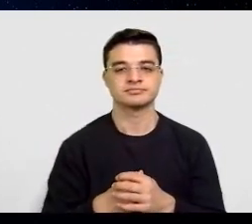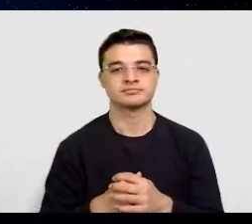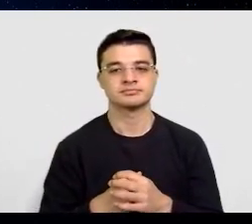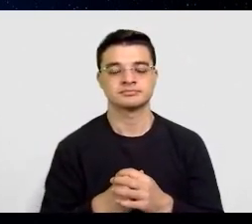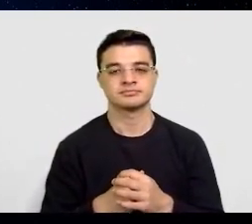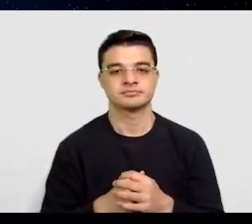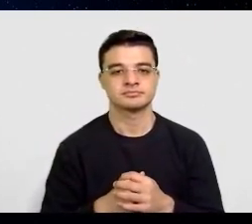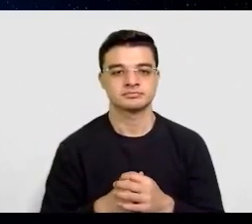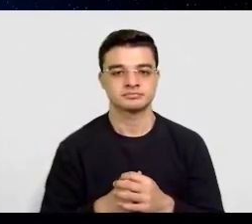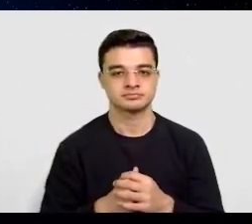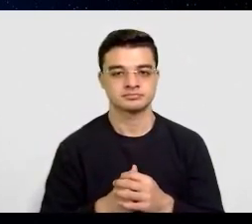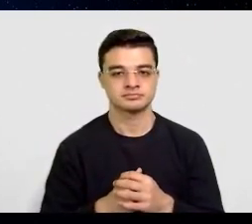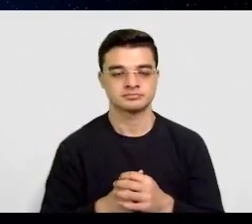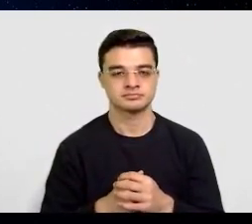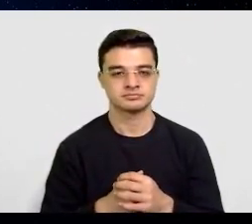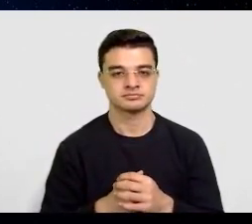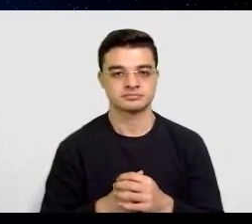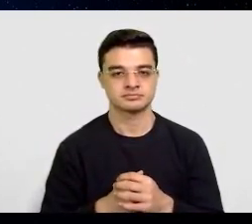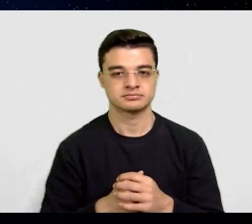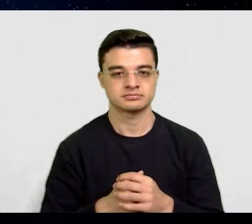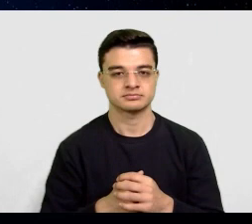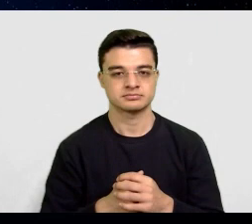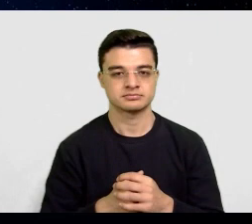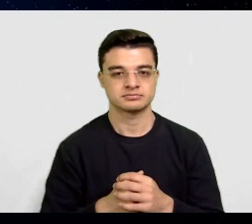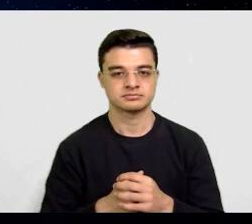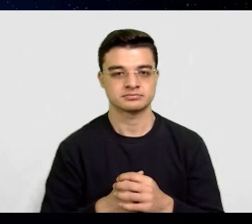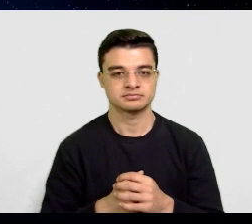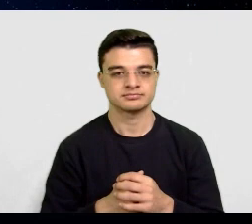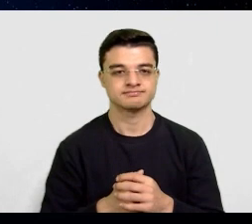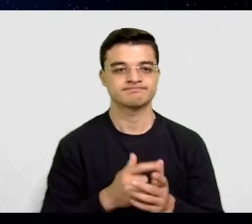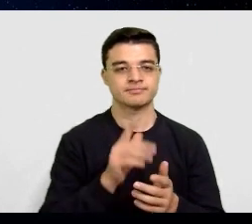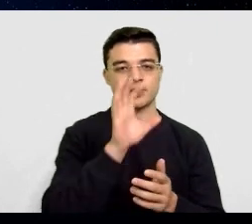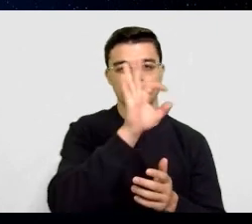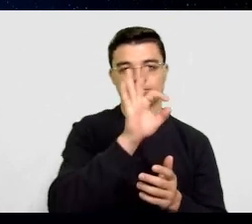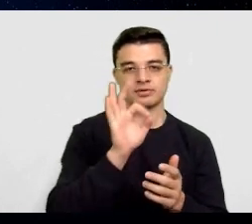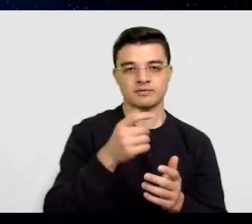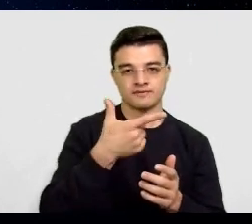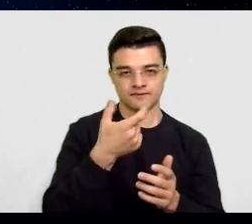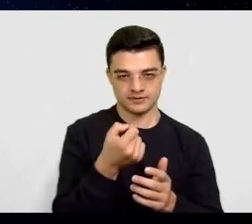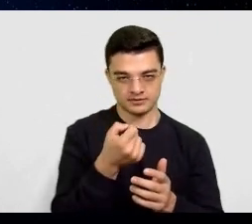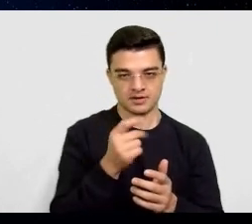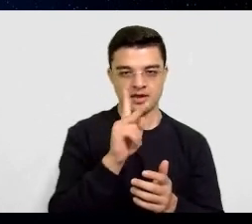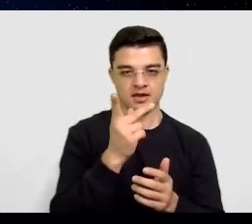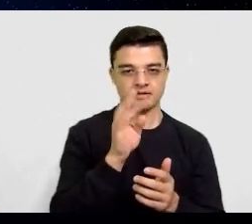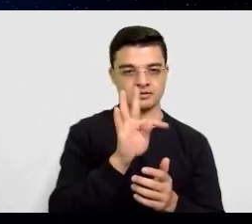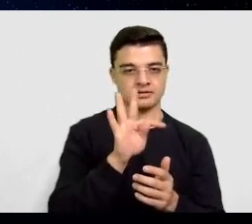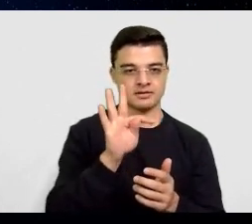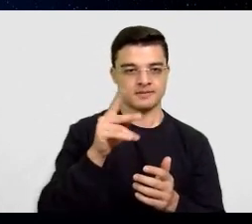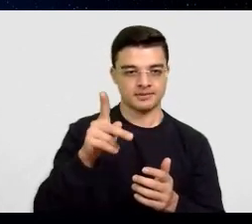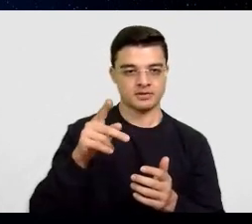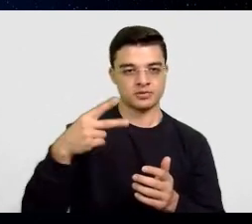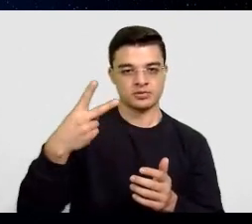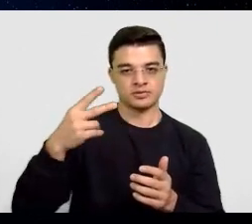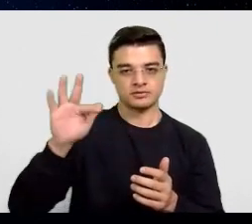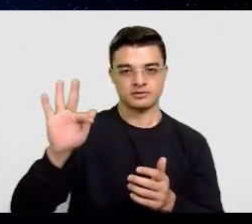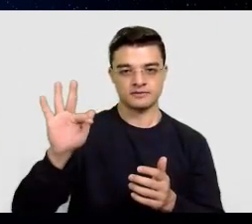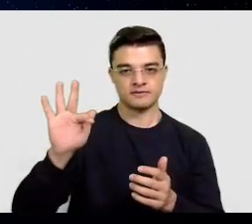Deixa eu um pouquinho para o lado. Ok. Por 120, que é o espaço, HTTP 2F, que é